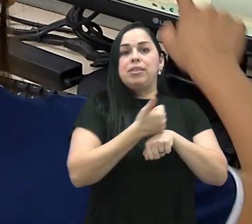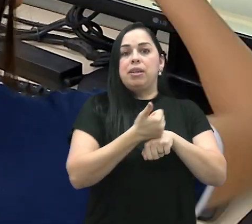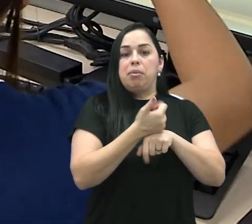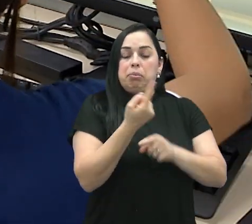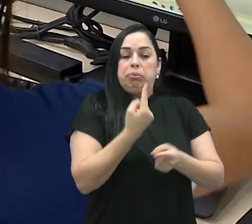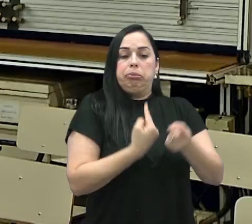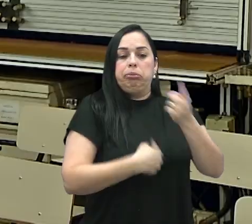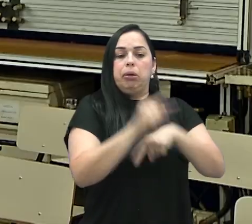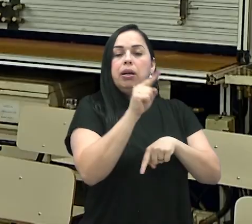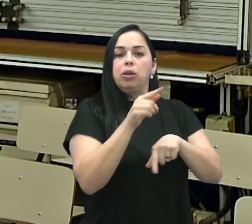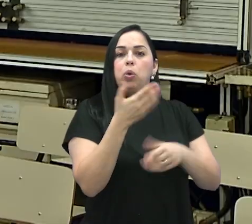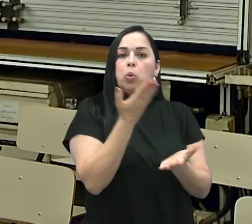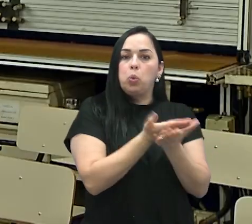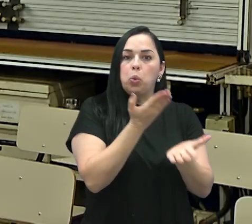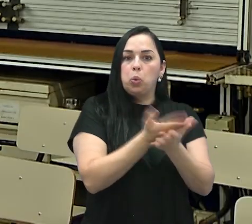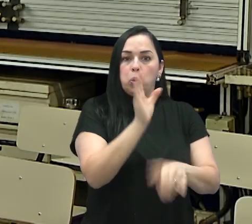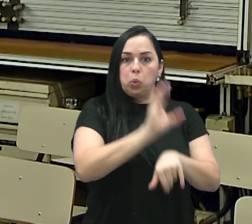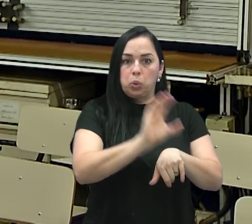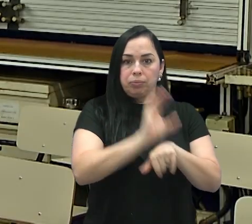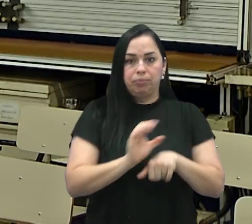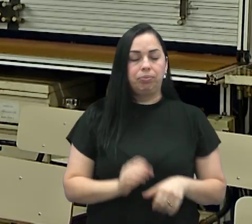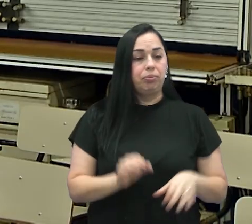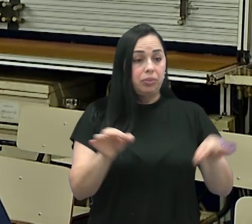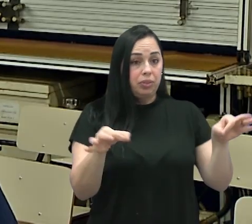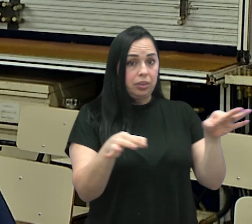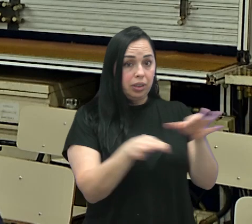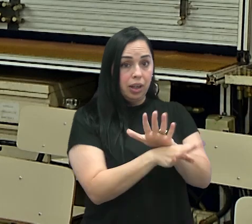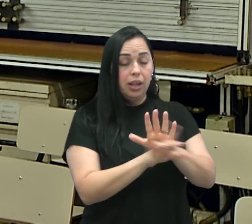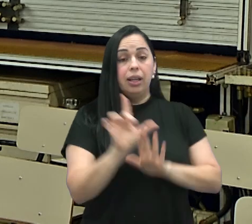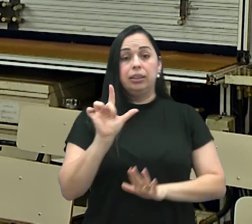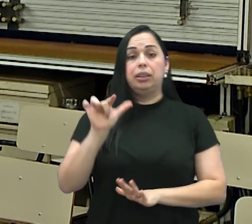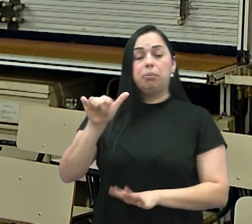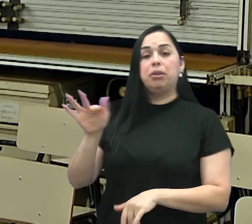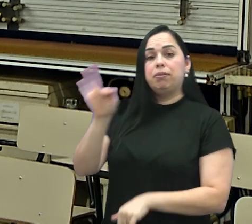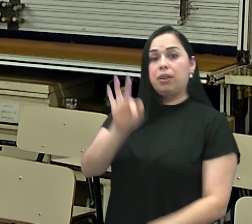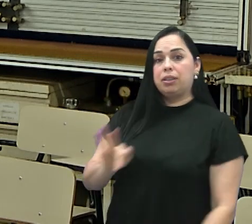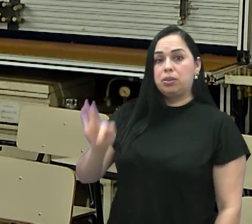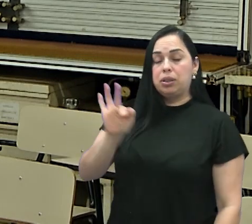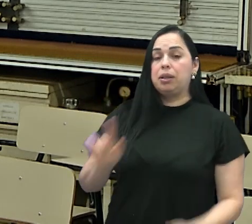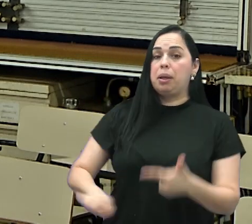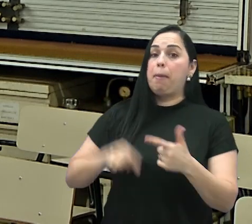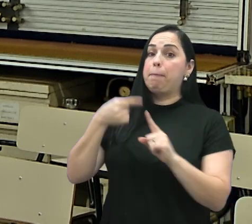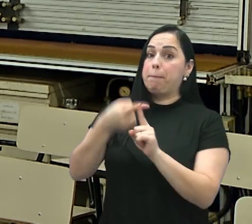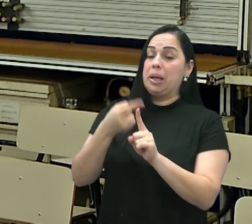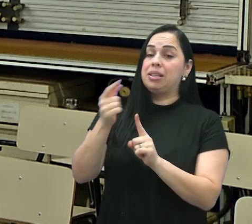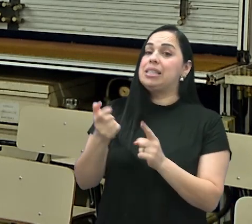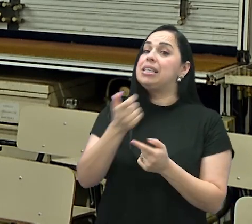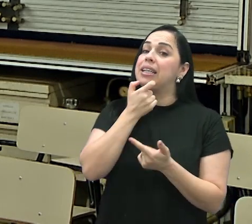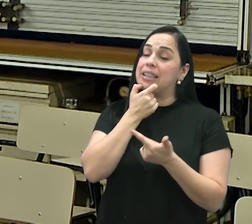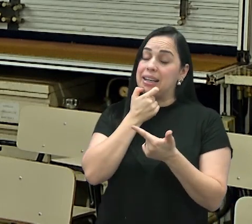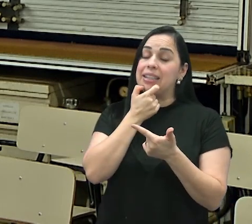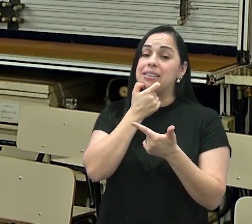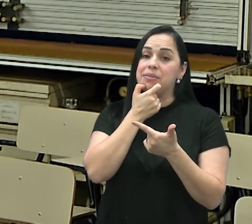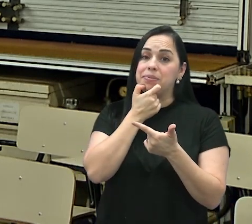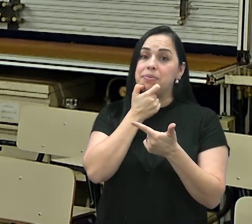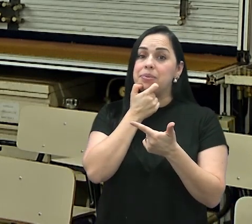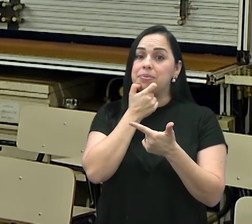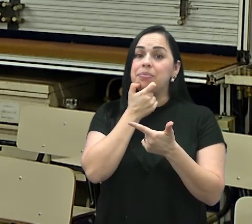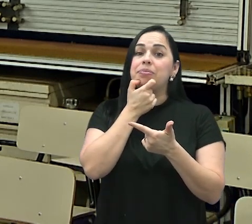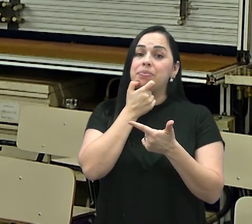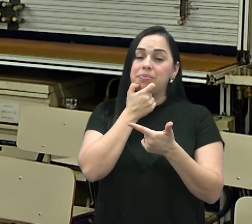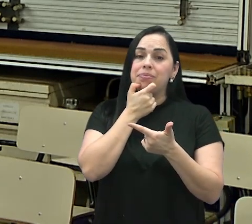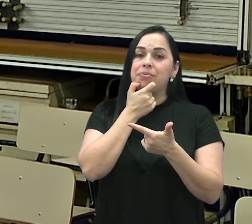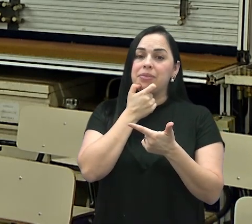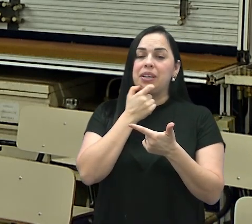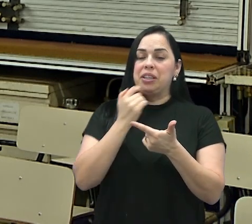especializar na profissão. O objetivo é finalizar o curso técnico e depois fazer um superior com inglês também e